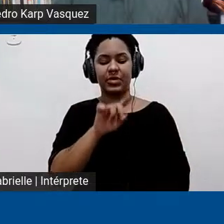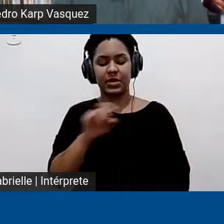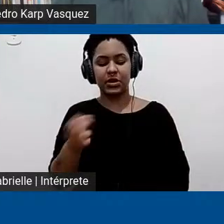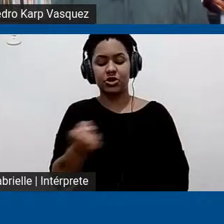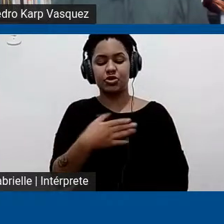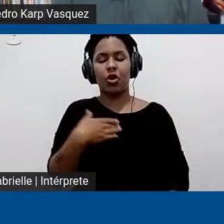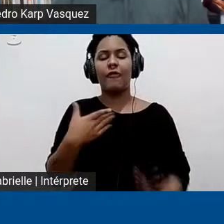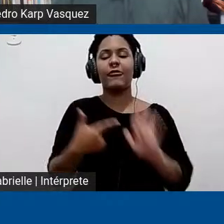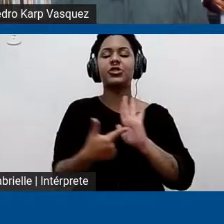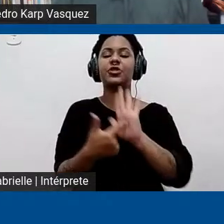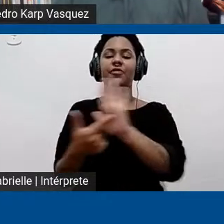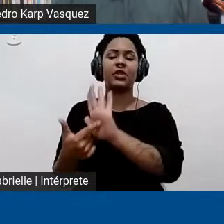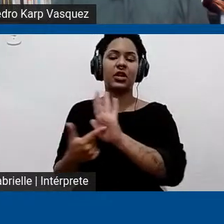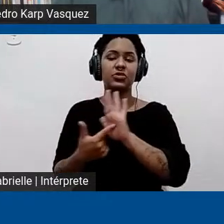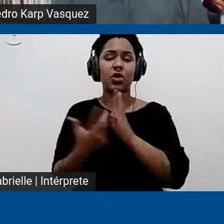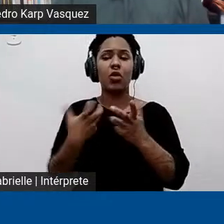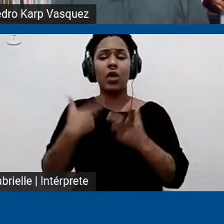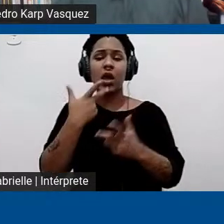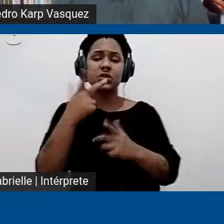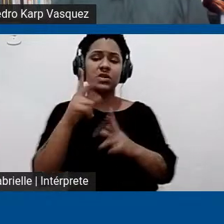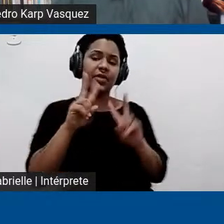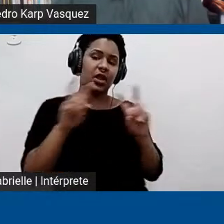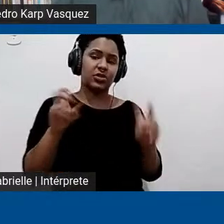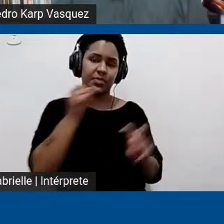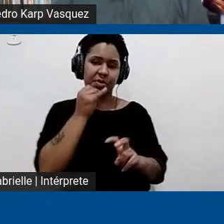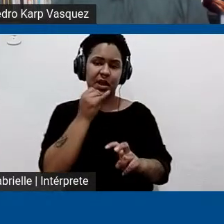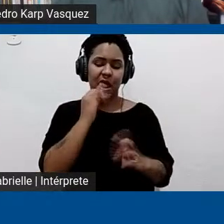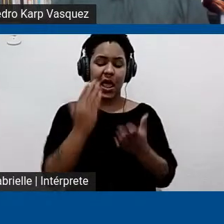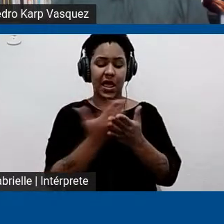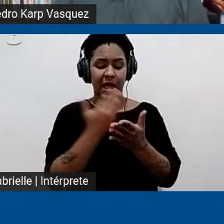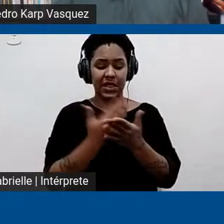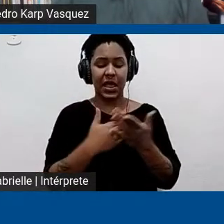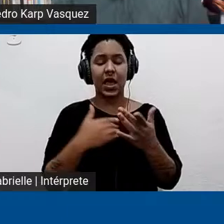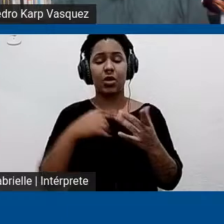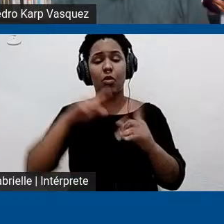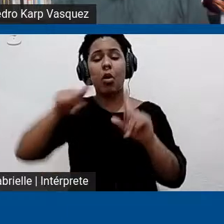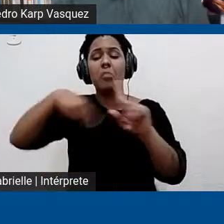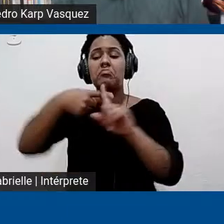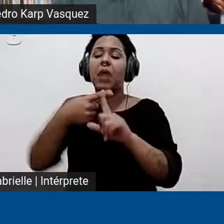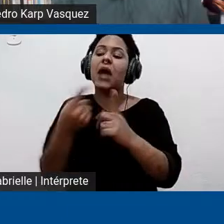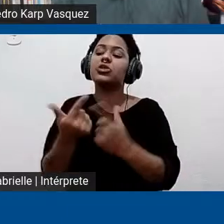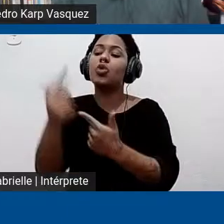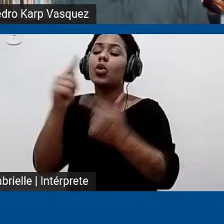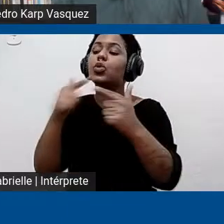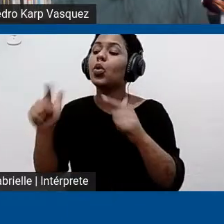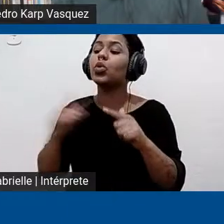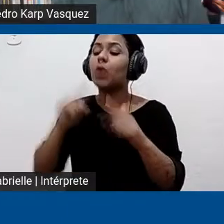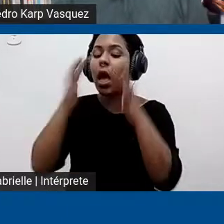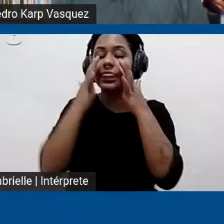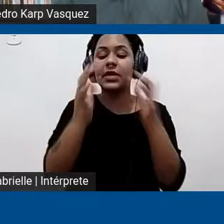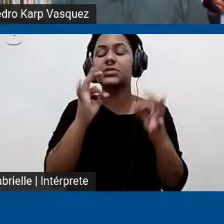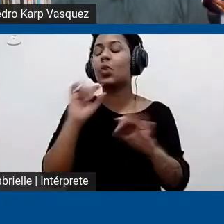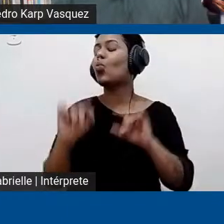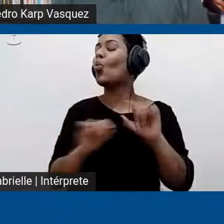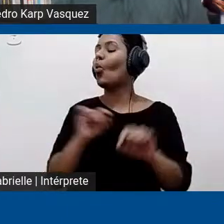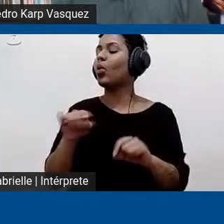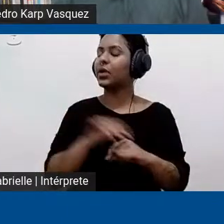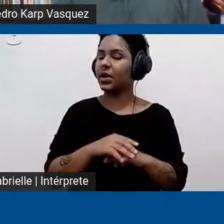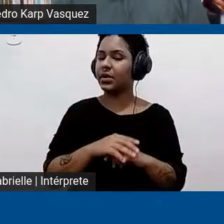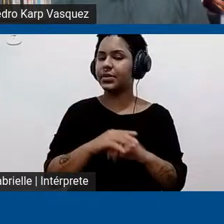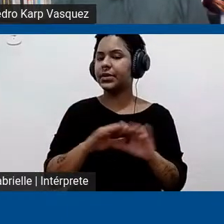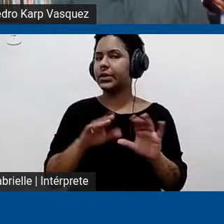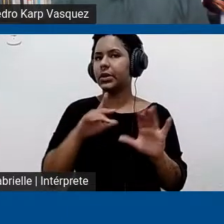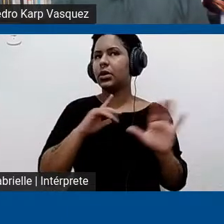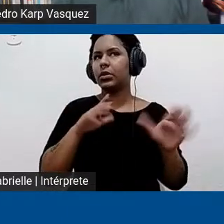você falasse, além dos cadernos, o que te chama a atenção nesse fundo? Os conjuntos que você